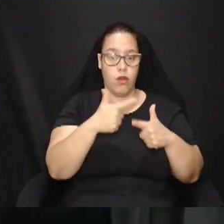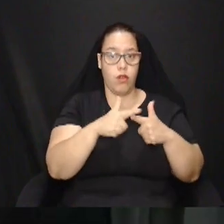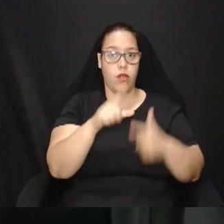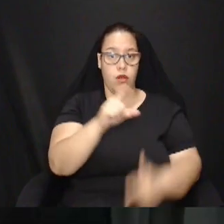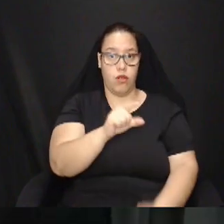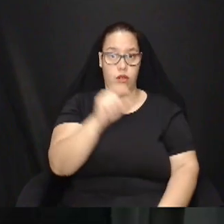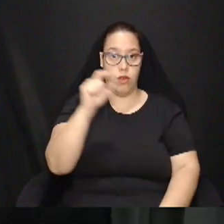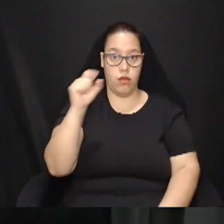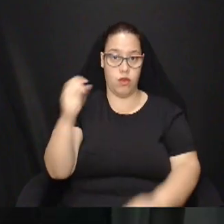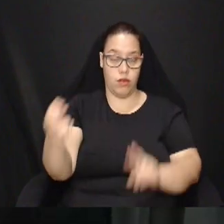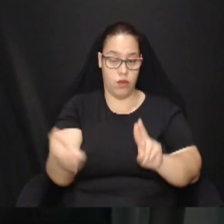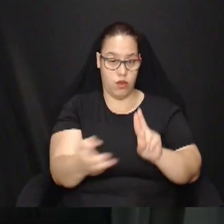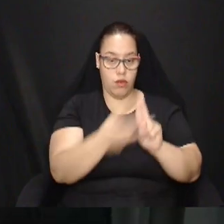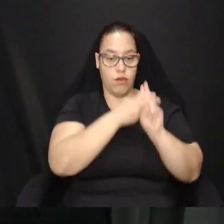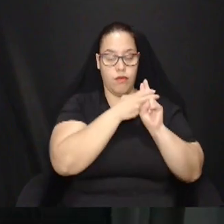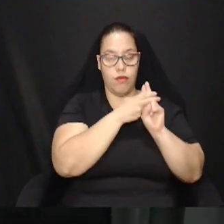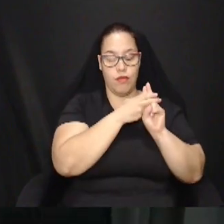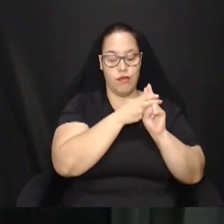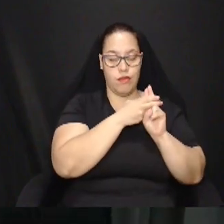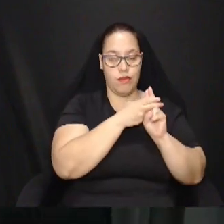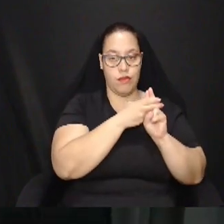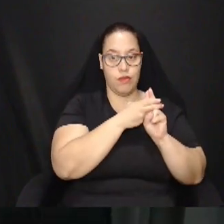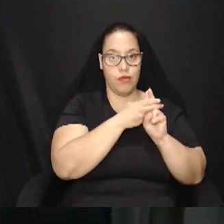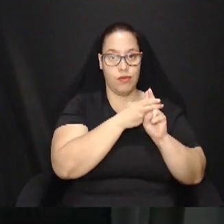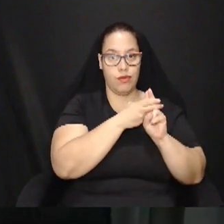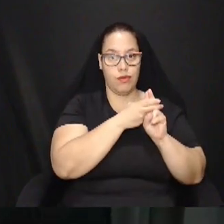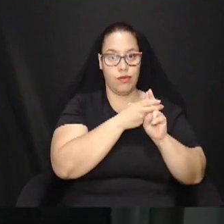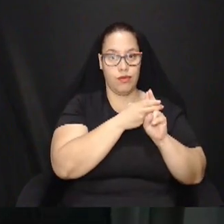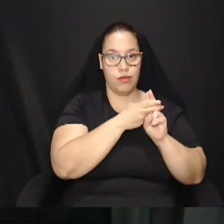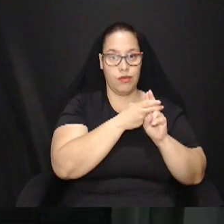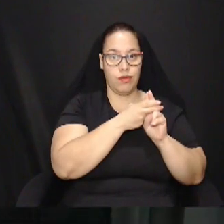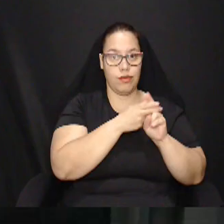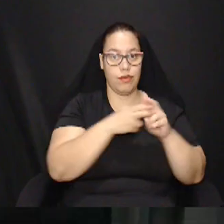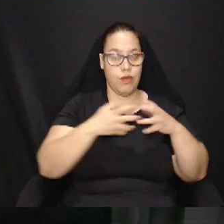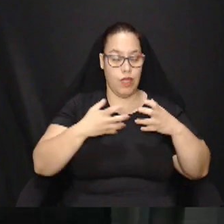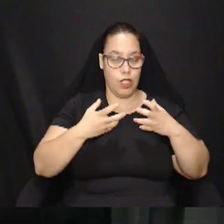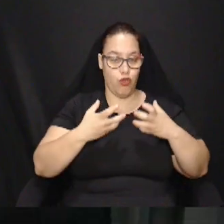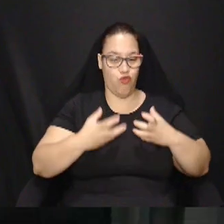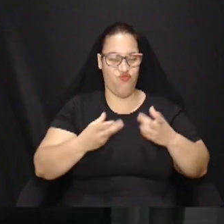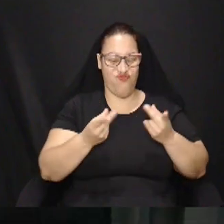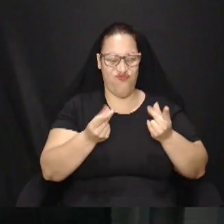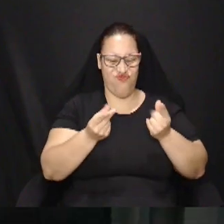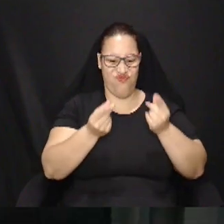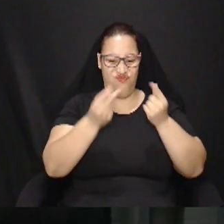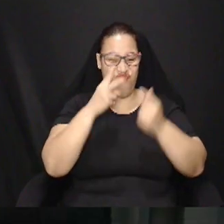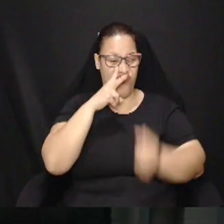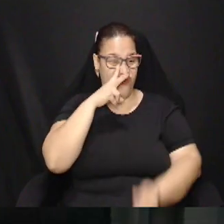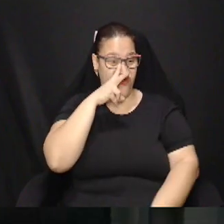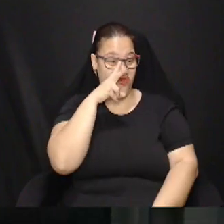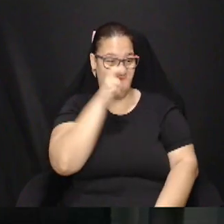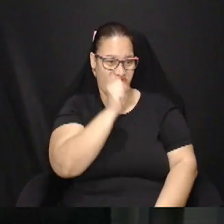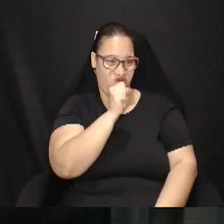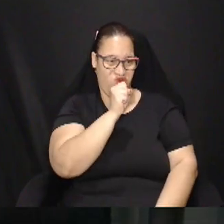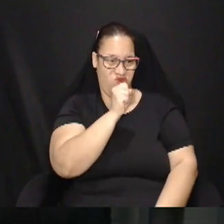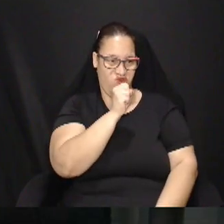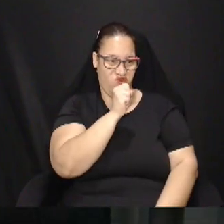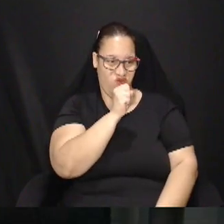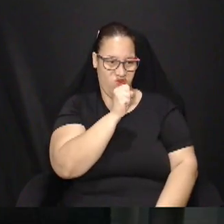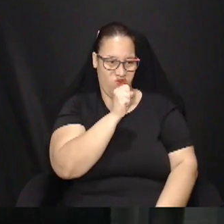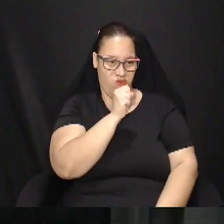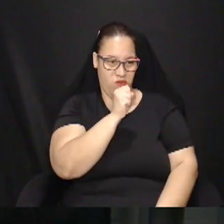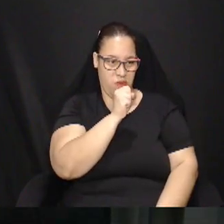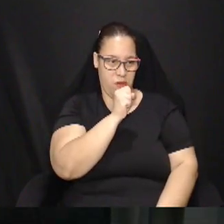Sistema Nacional de Saúde uma carga econômica forte. Que é o que